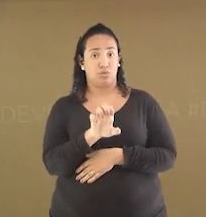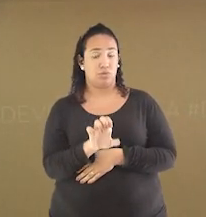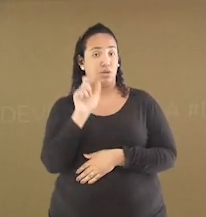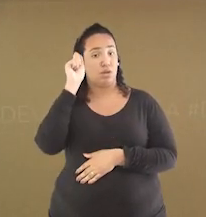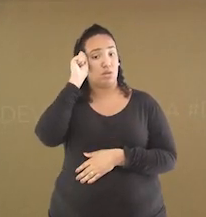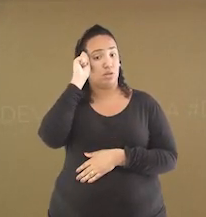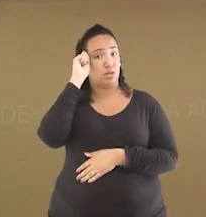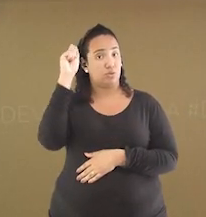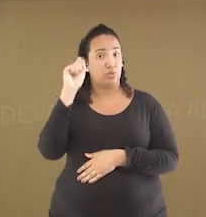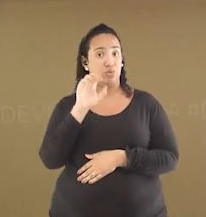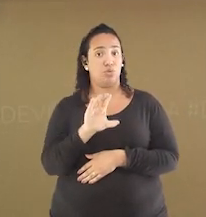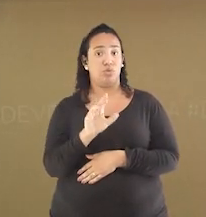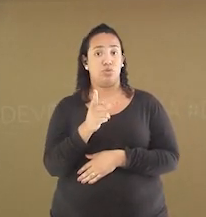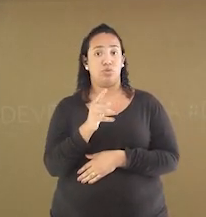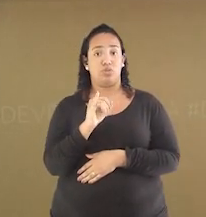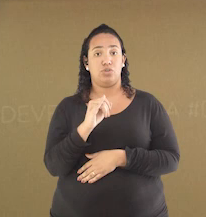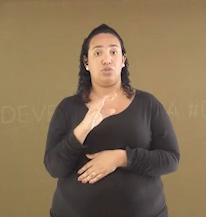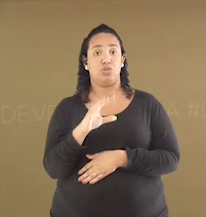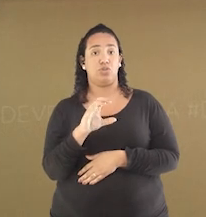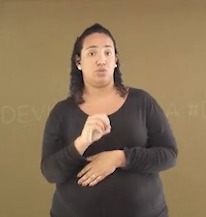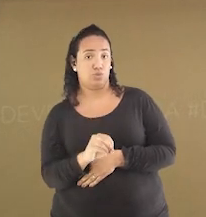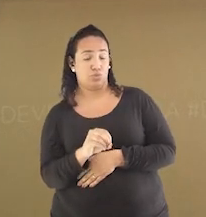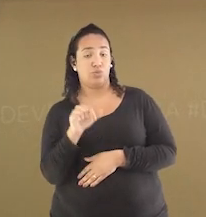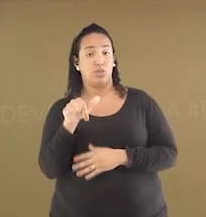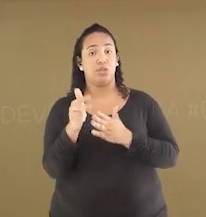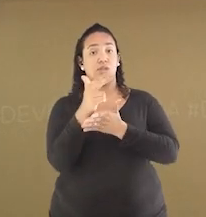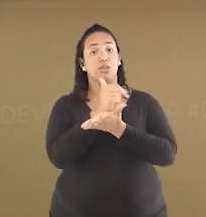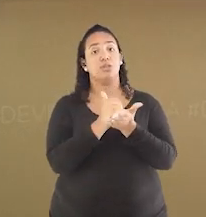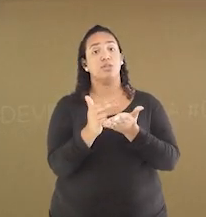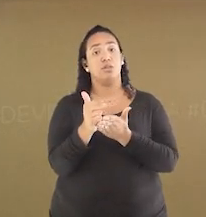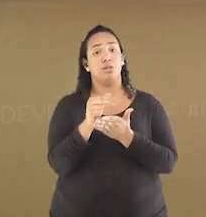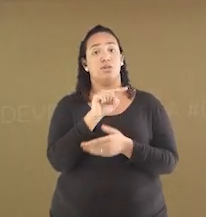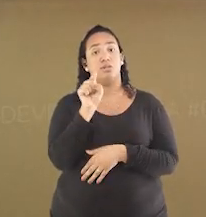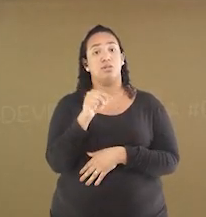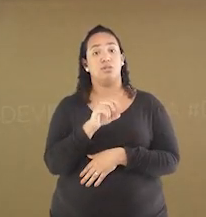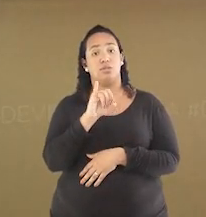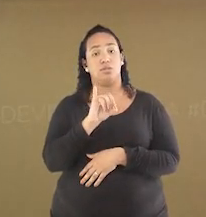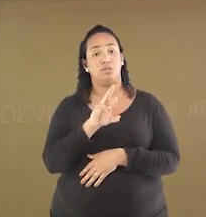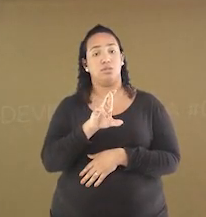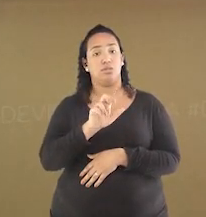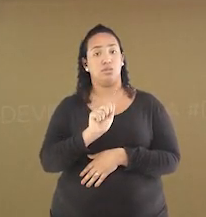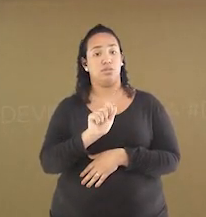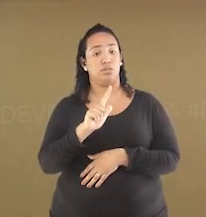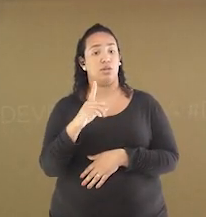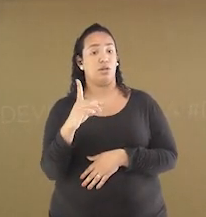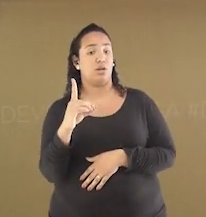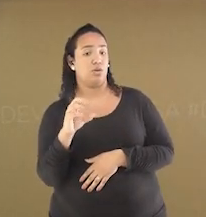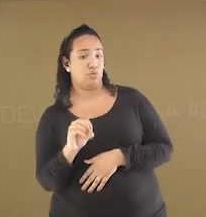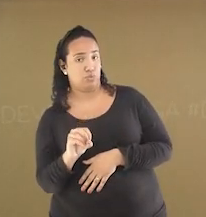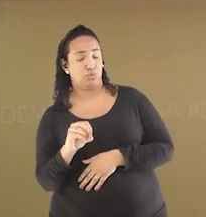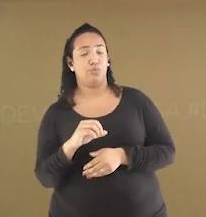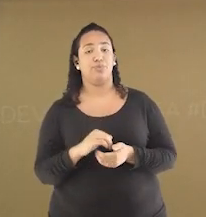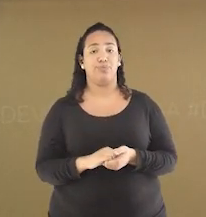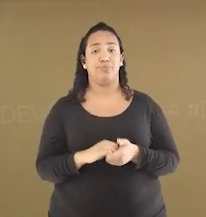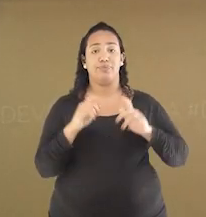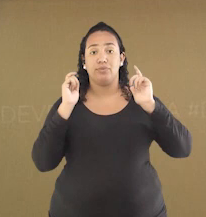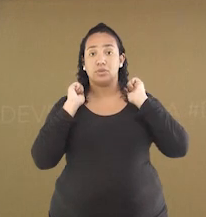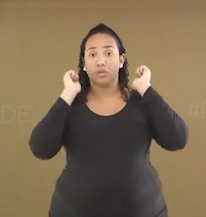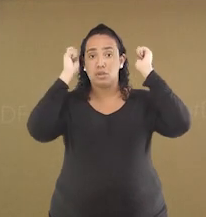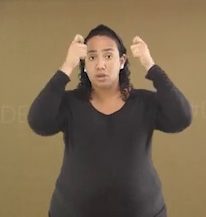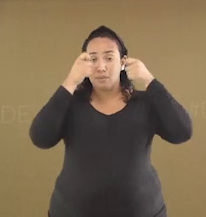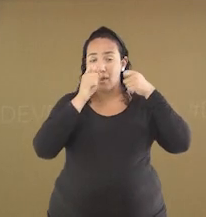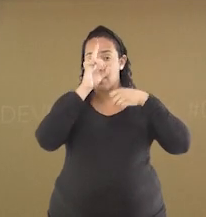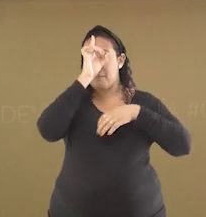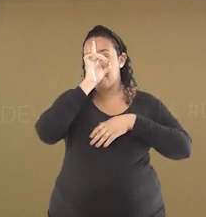por Chico Buarque e ilustrado por Ziraldo. Chapeuzinho Amarelo era uma menina com medo